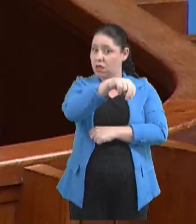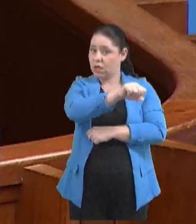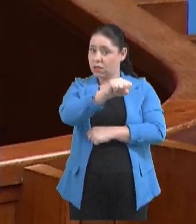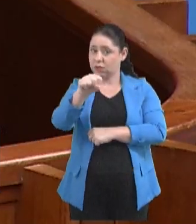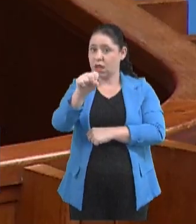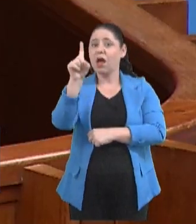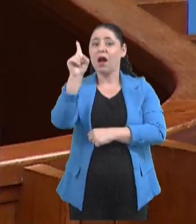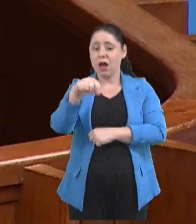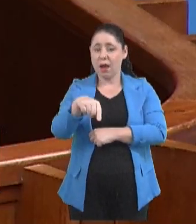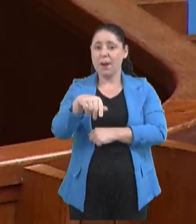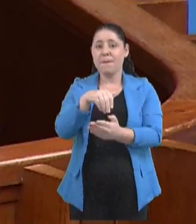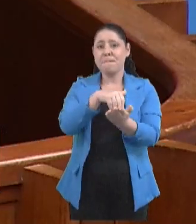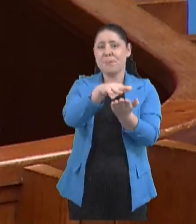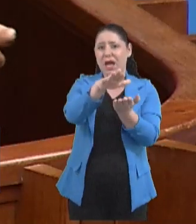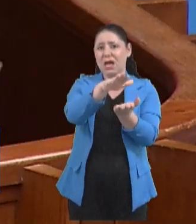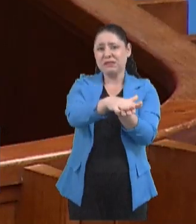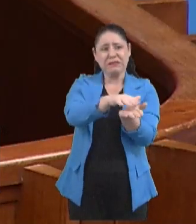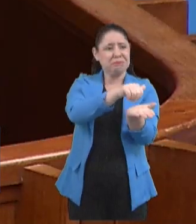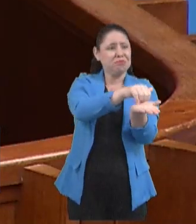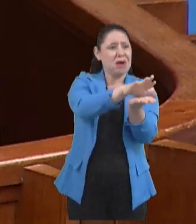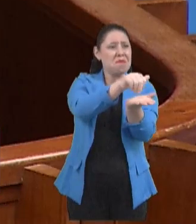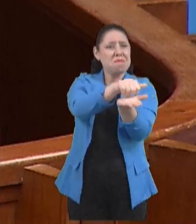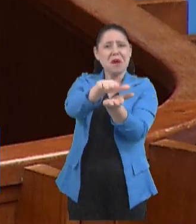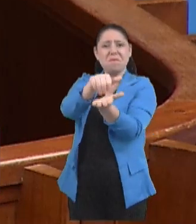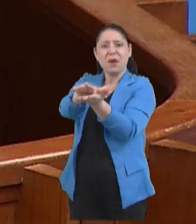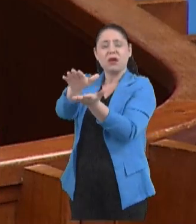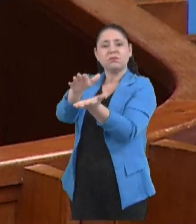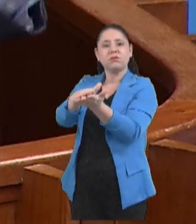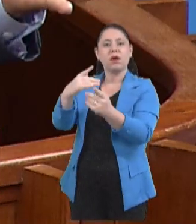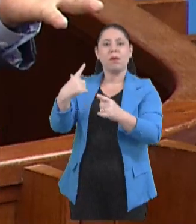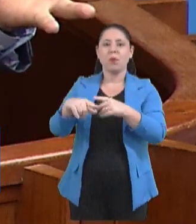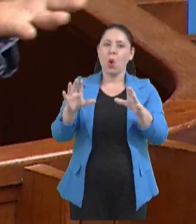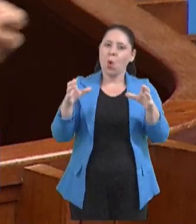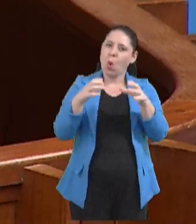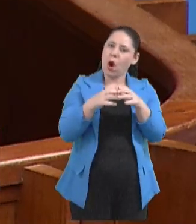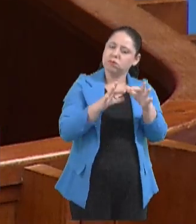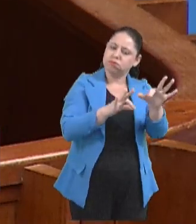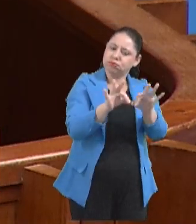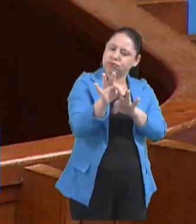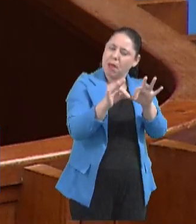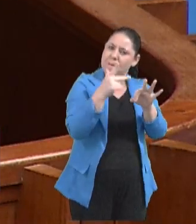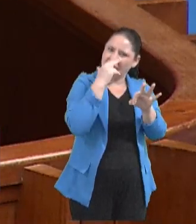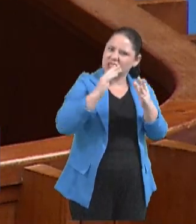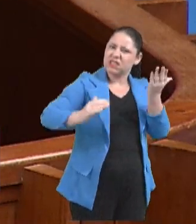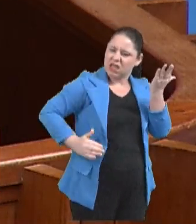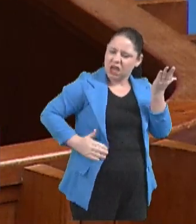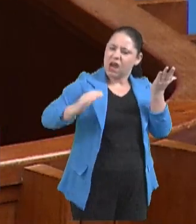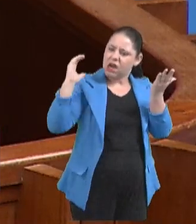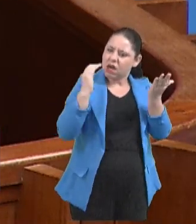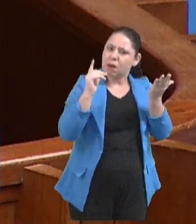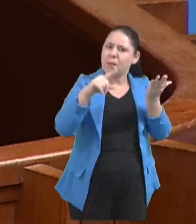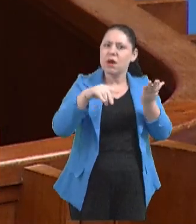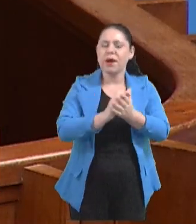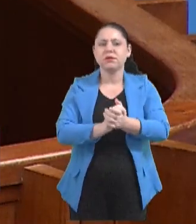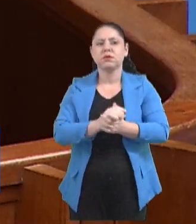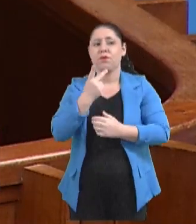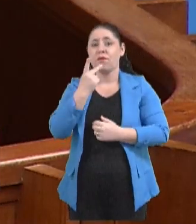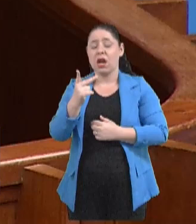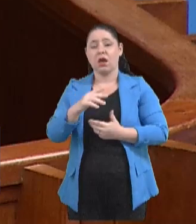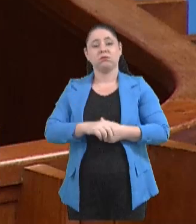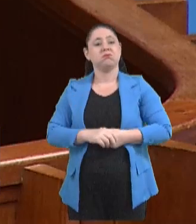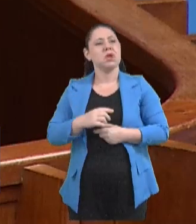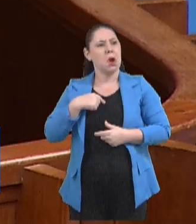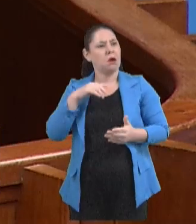INSS e vários conchaves dentro de uma organização. E eu queria dizer que